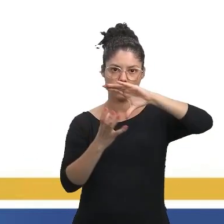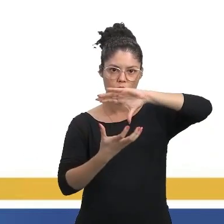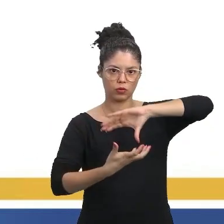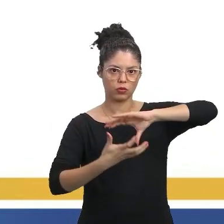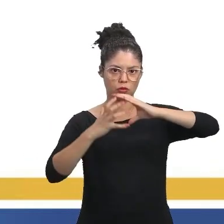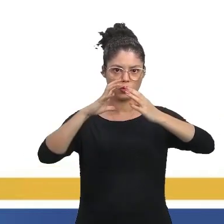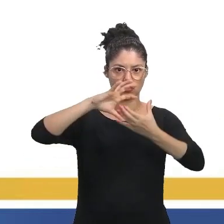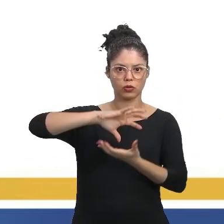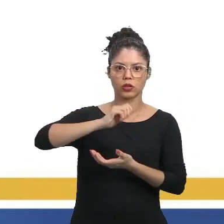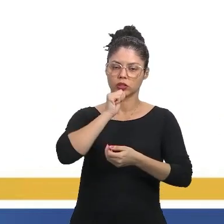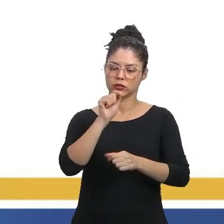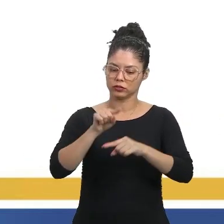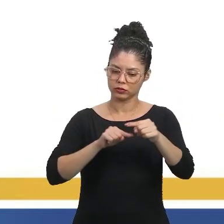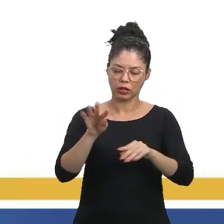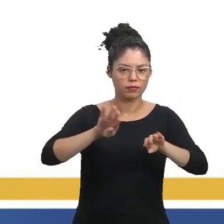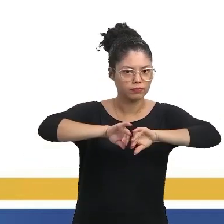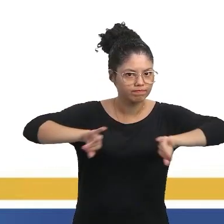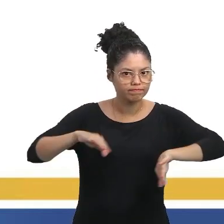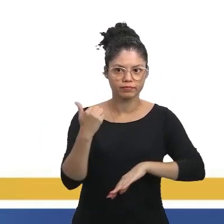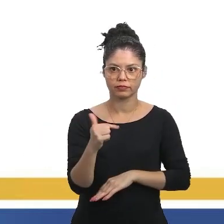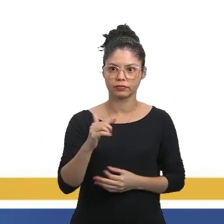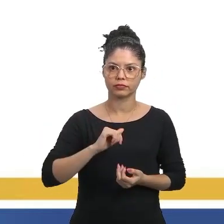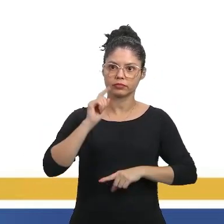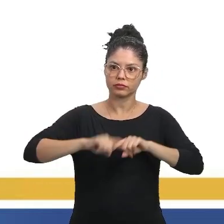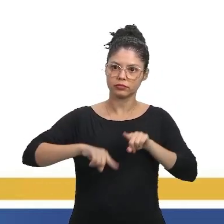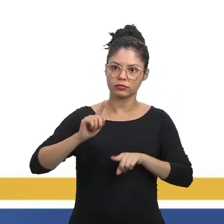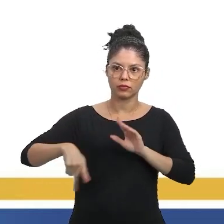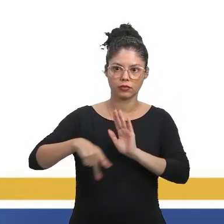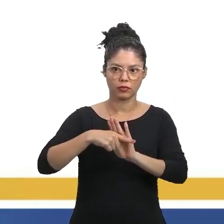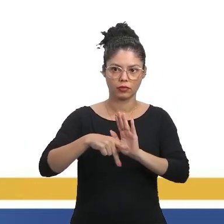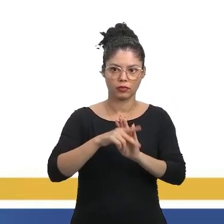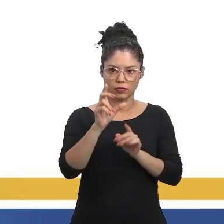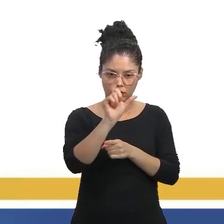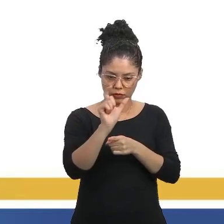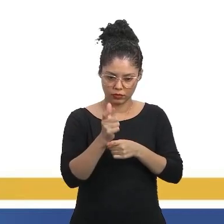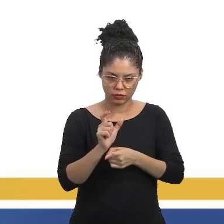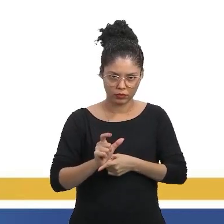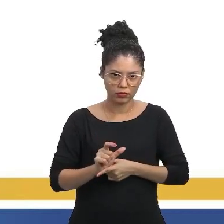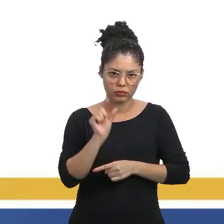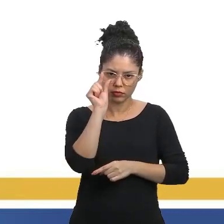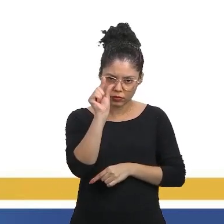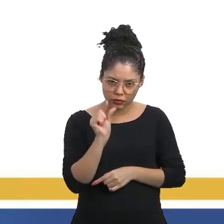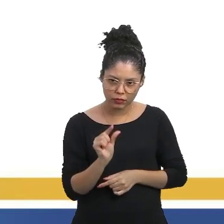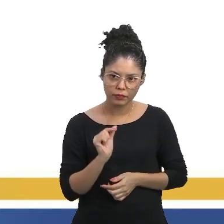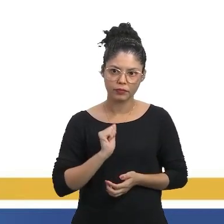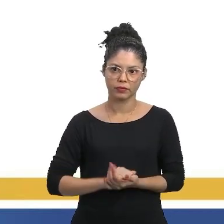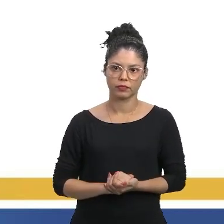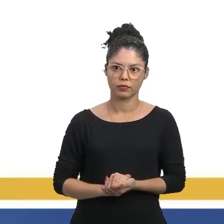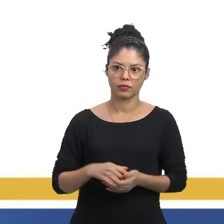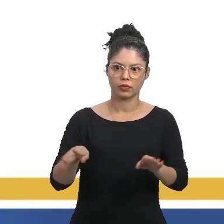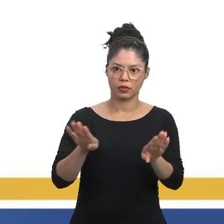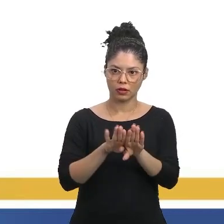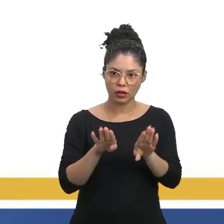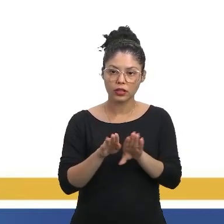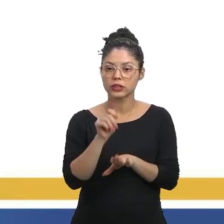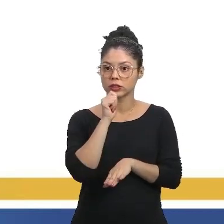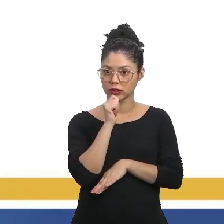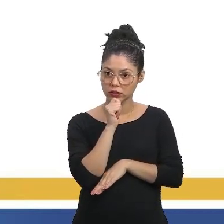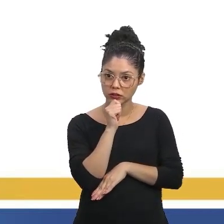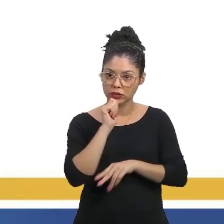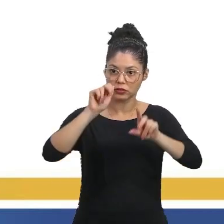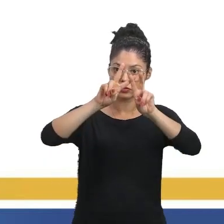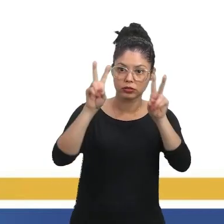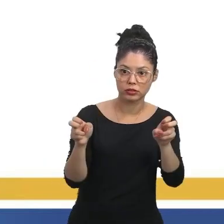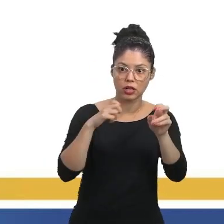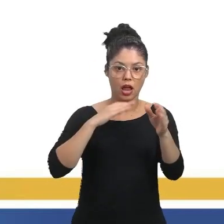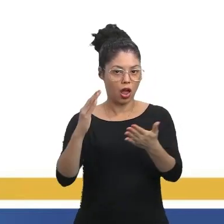indivisíveis, explicando que a matéria era composta por essas partículas, tá? Posteriormente a essa teoria,